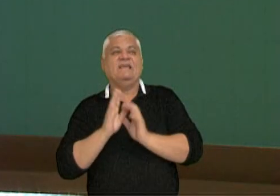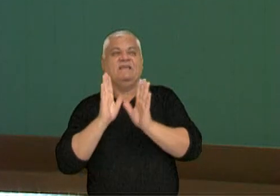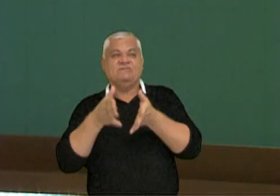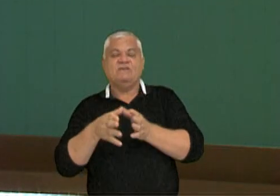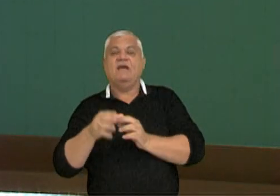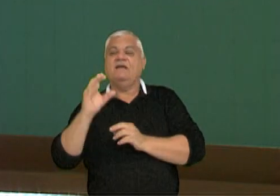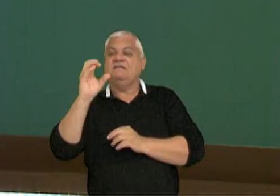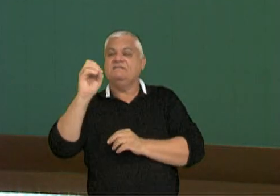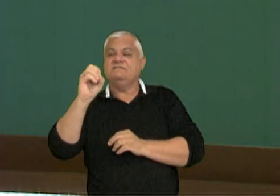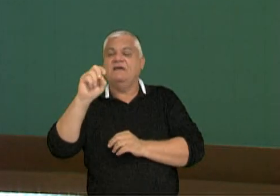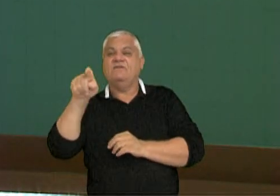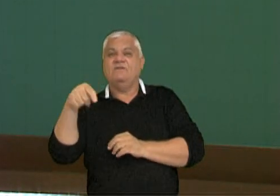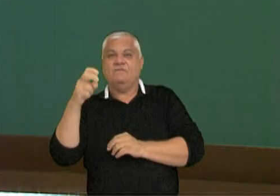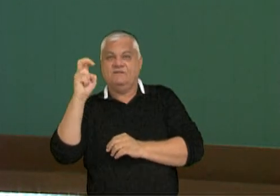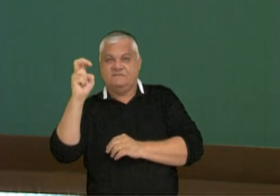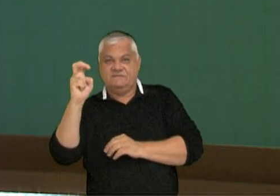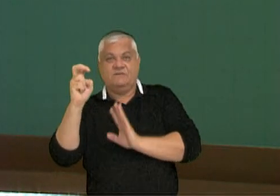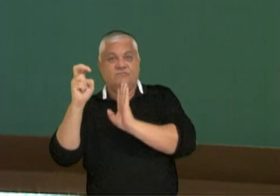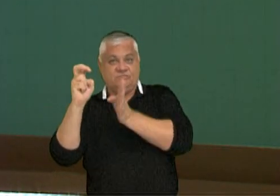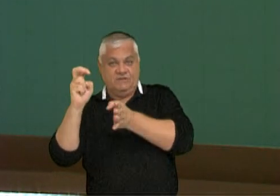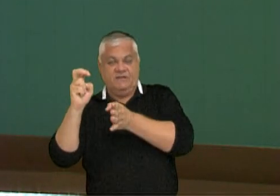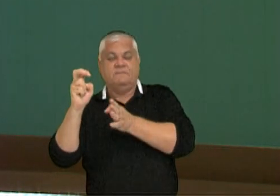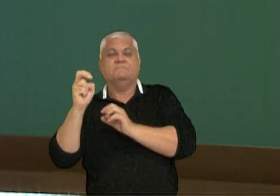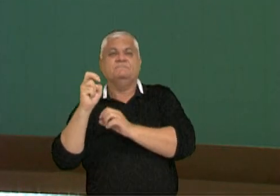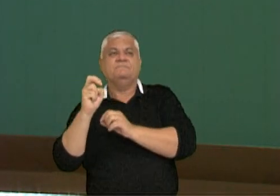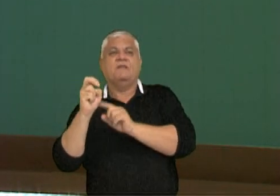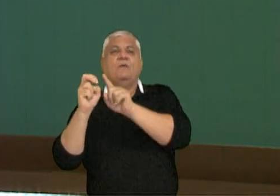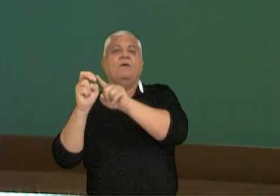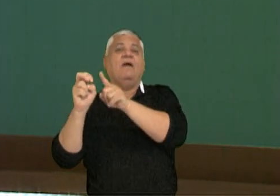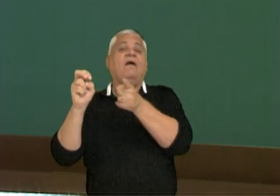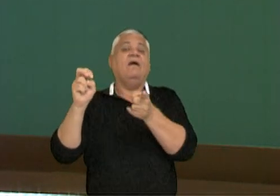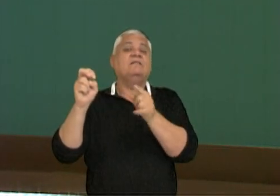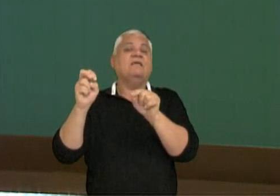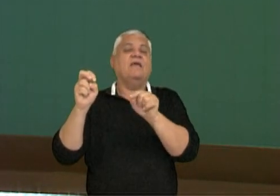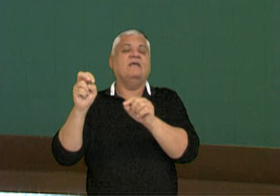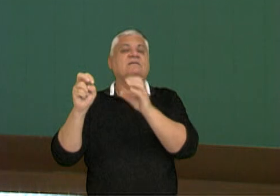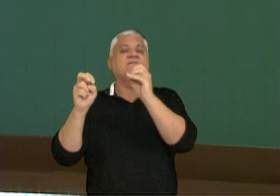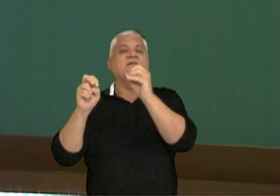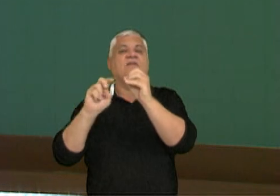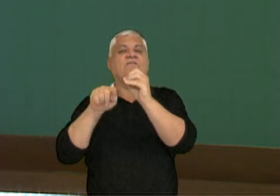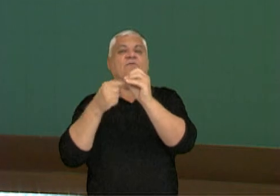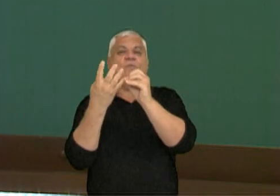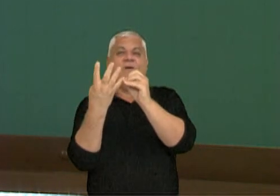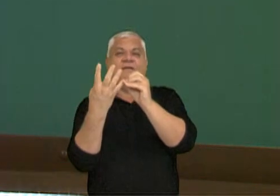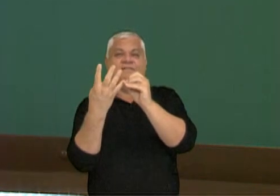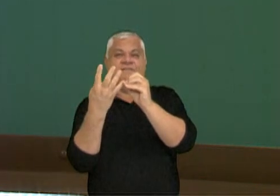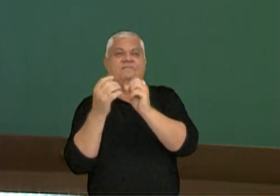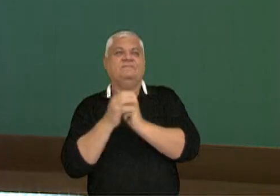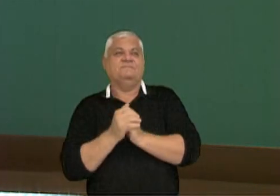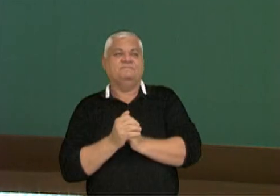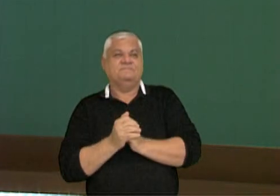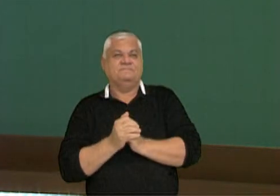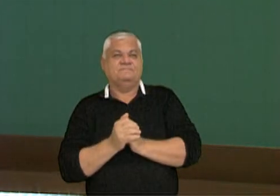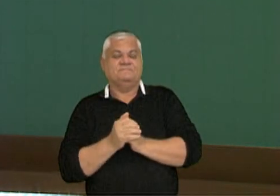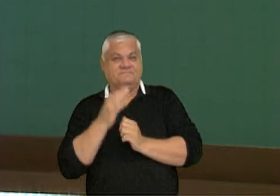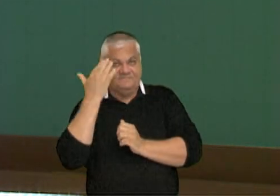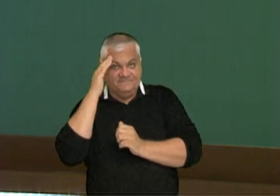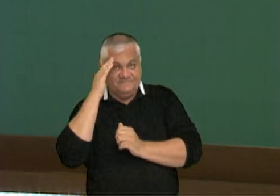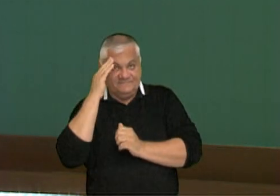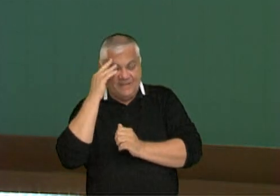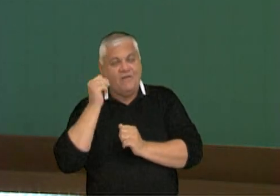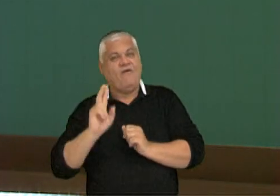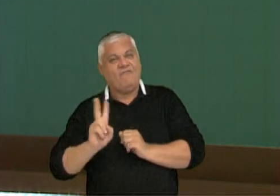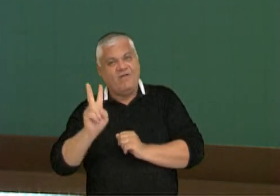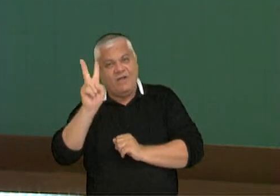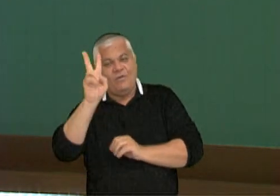esse 0,5 como referência, né? Quem que vem antes? 0,4, ok? Então, eu descobri os valores